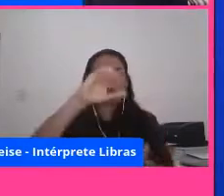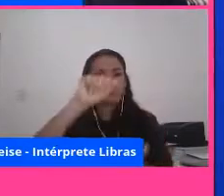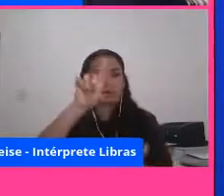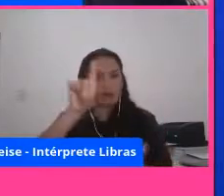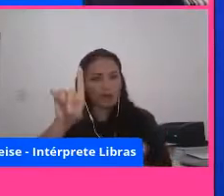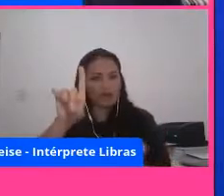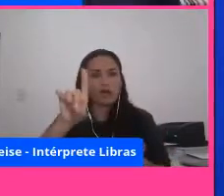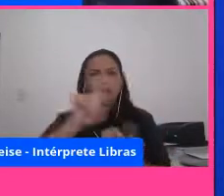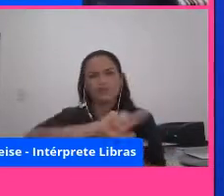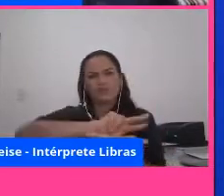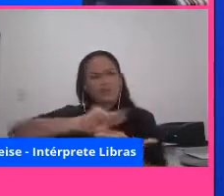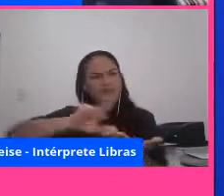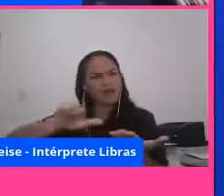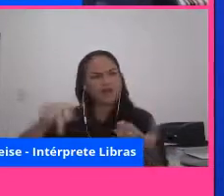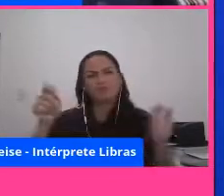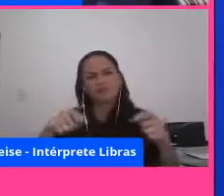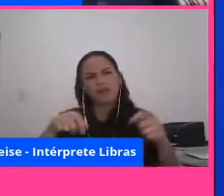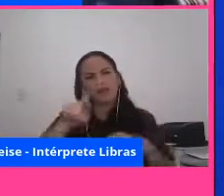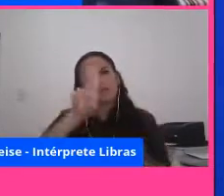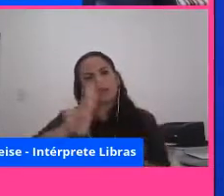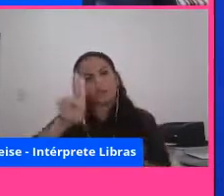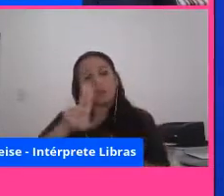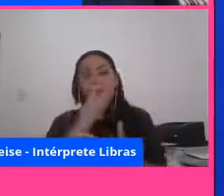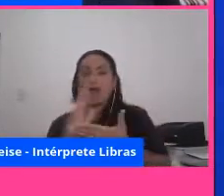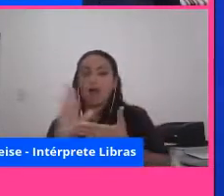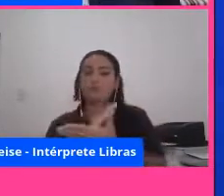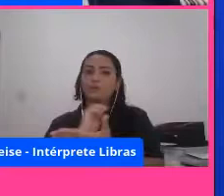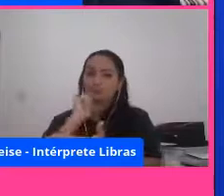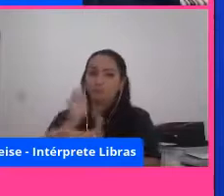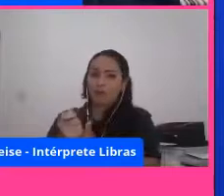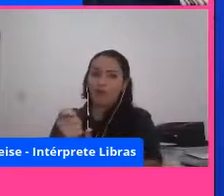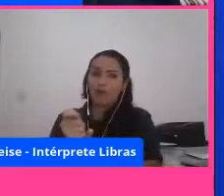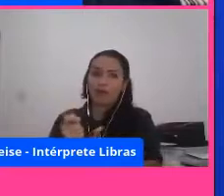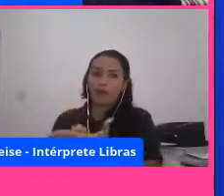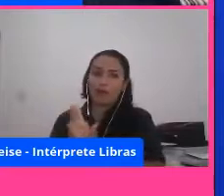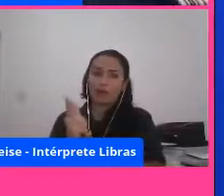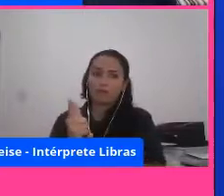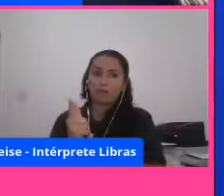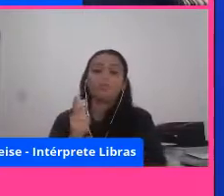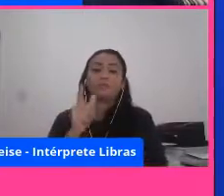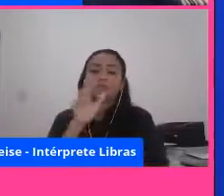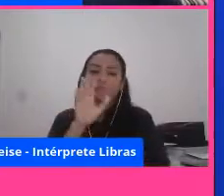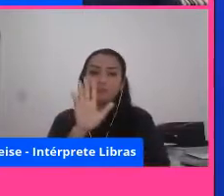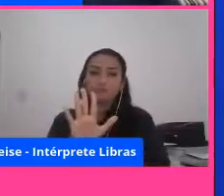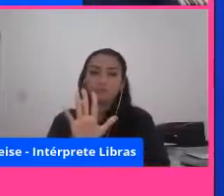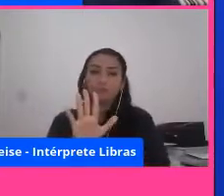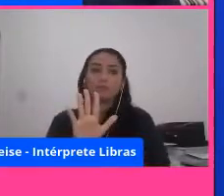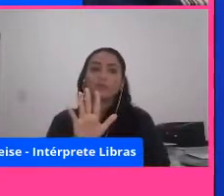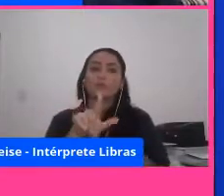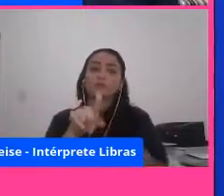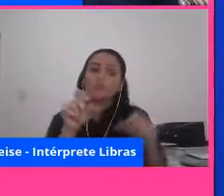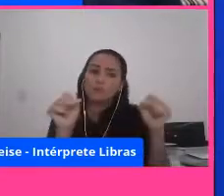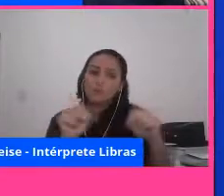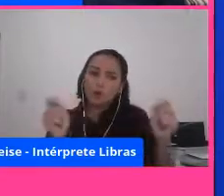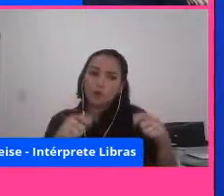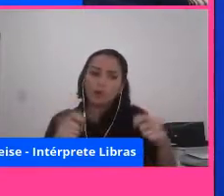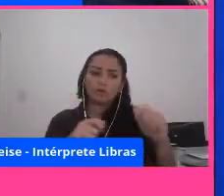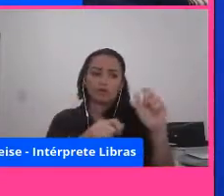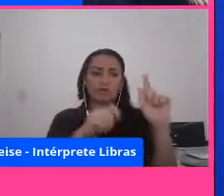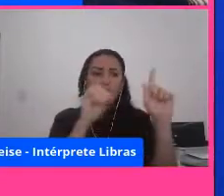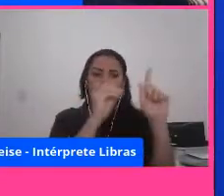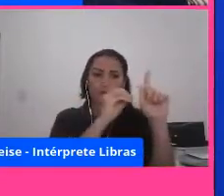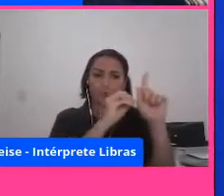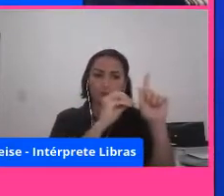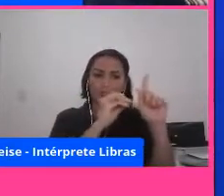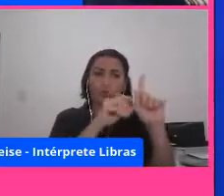várias ferramentas, algumas delas pagas, mas eu peço para vocês baixarem esse software. Vocês vão no Google, digitam o Design Spark